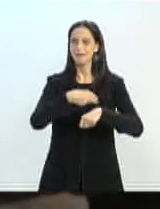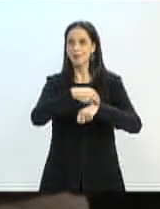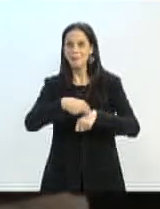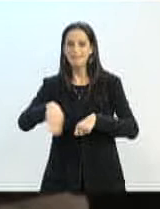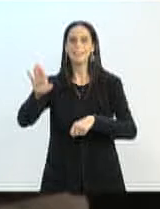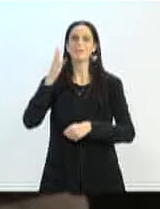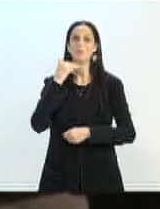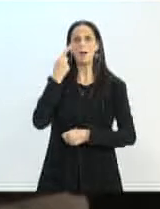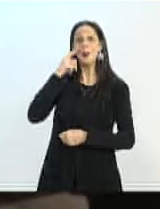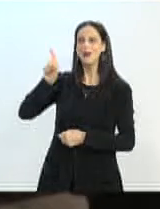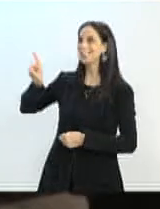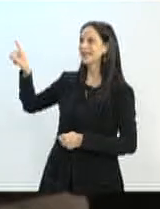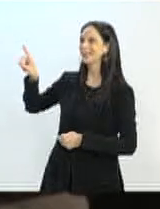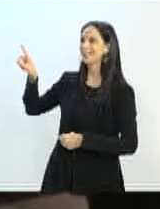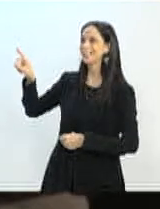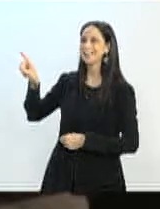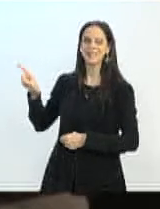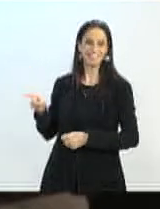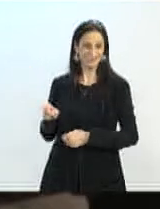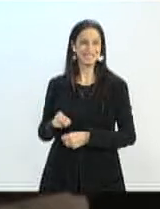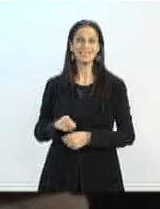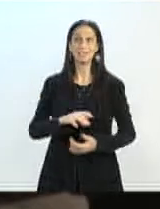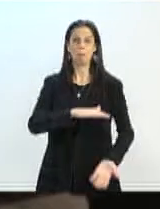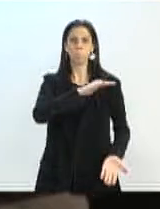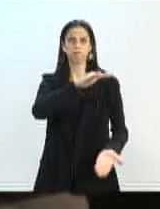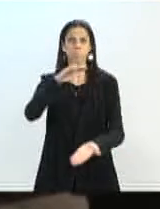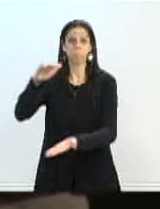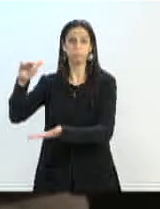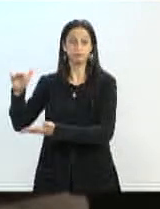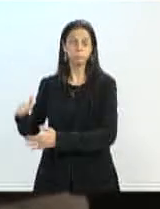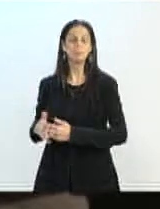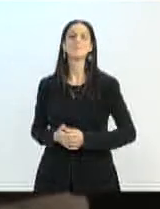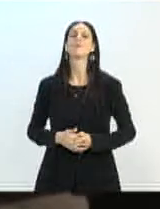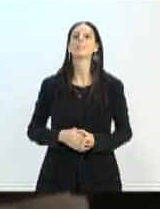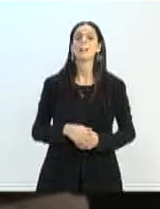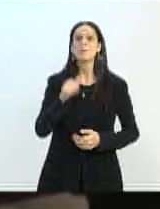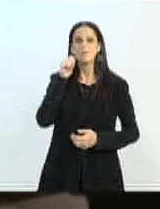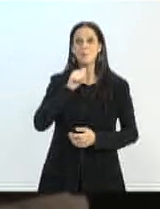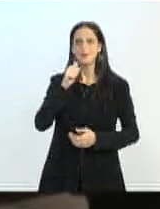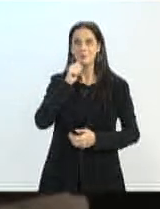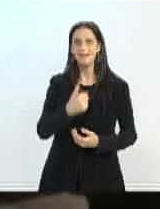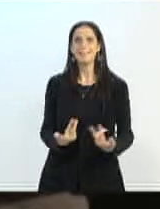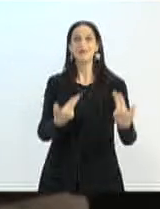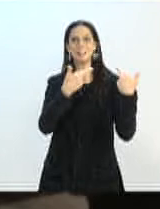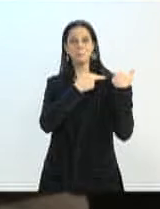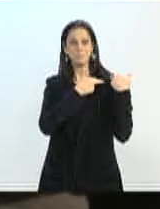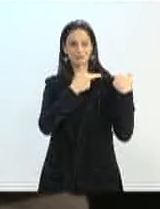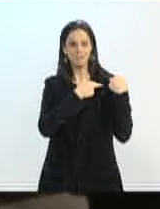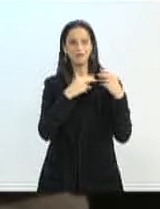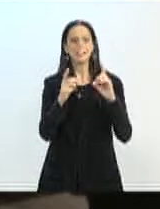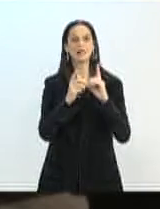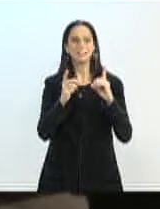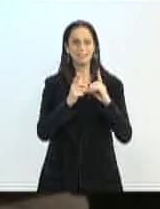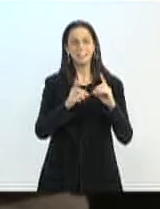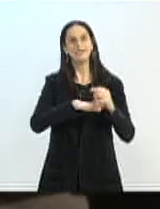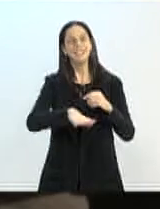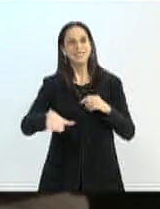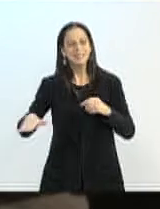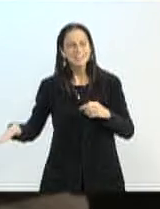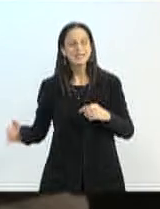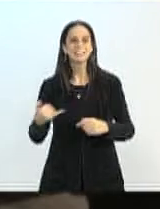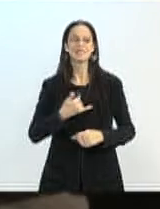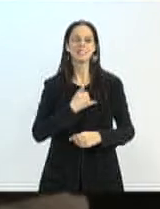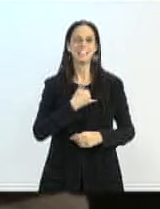revertido para a senhora Thelma, responsável da Casa Abriga, nossa Casa 1, que atende crianças de 0 a 10 anos. Bastante alimentos foram